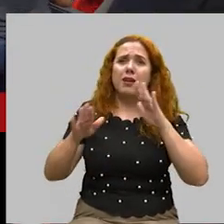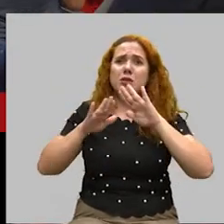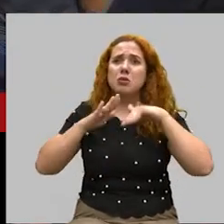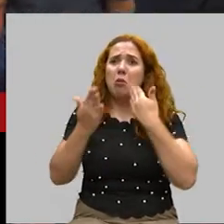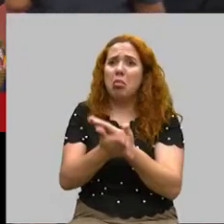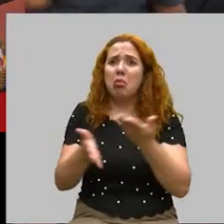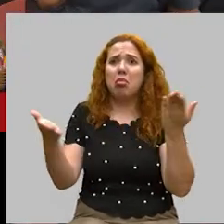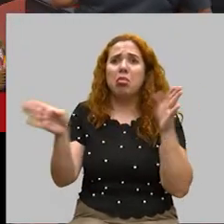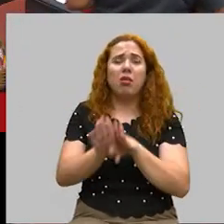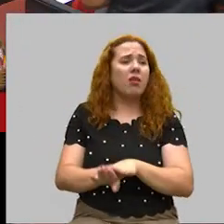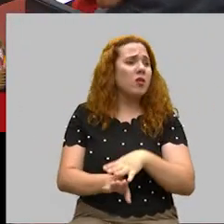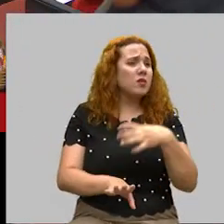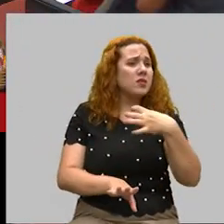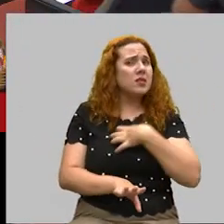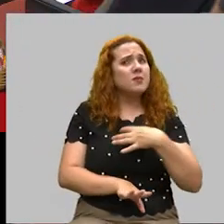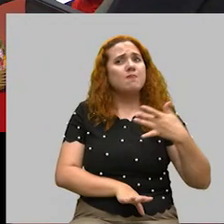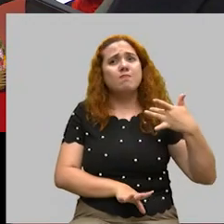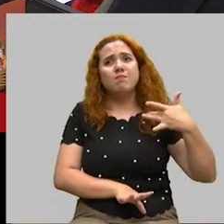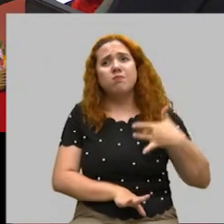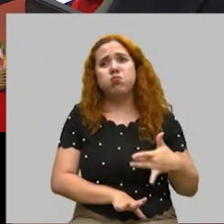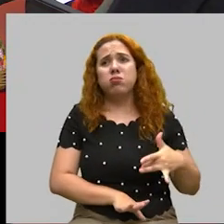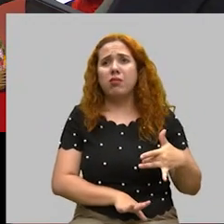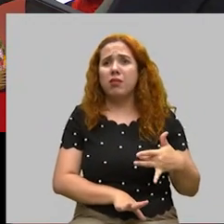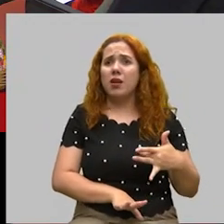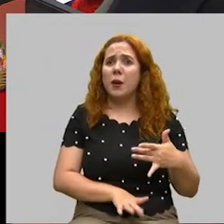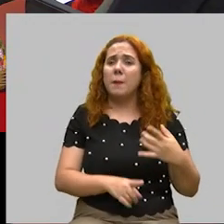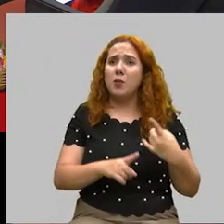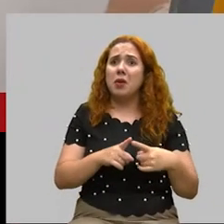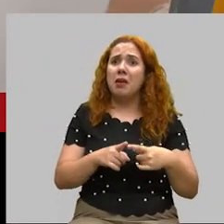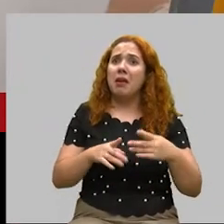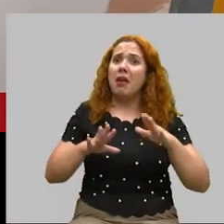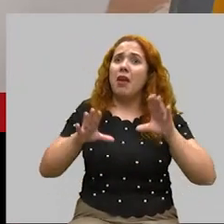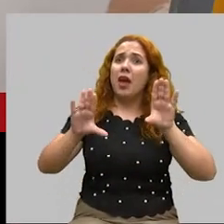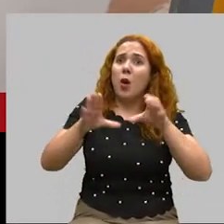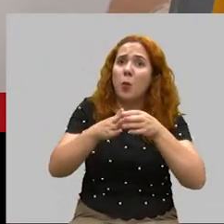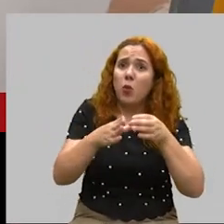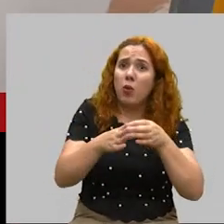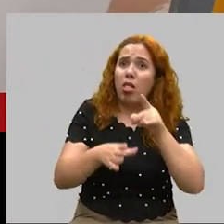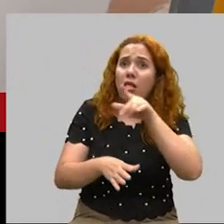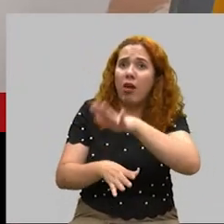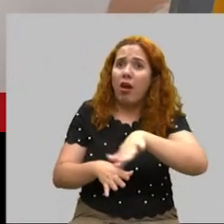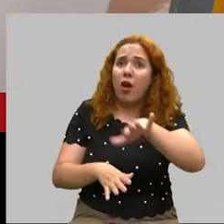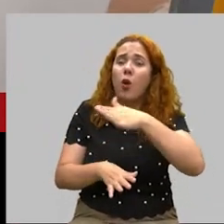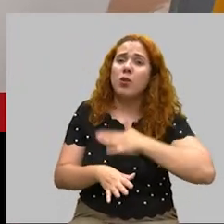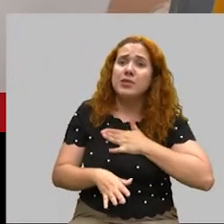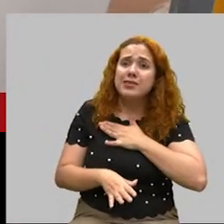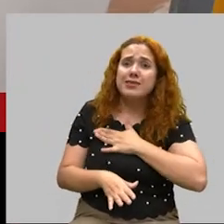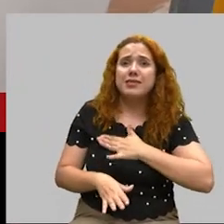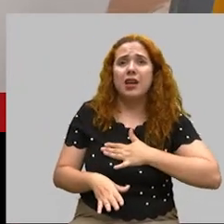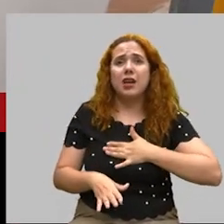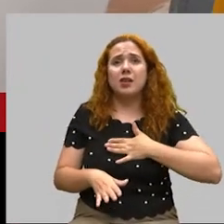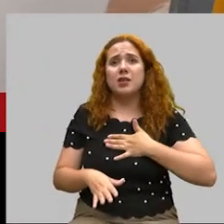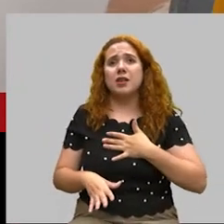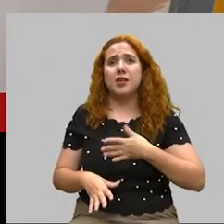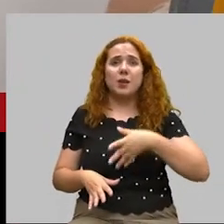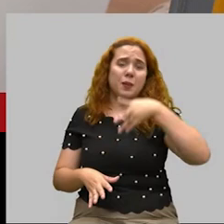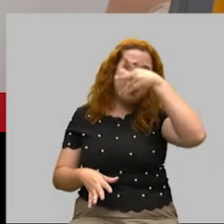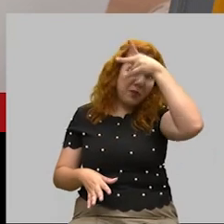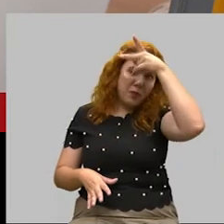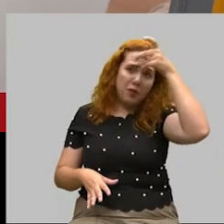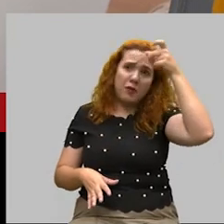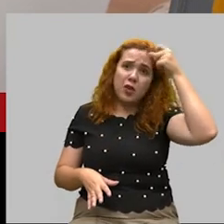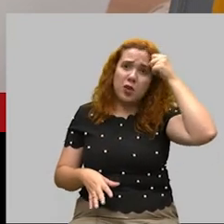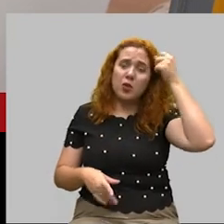União com todo o sentimento de pertencimento da comunidade e estado e prefeitura estado né gente porque a escola era do